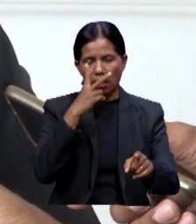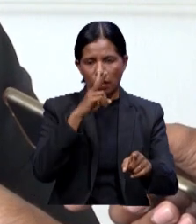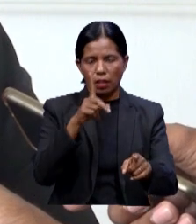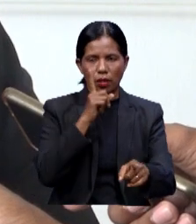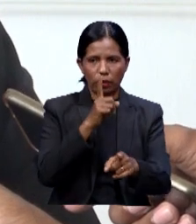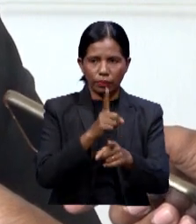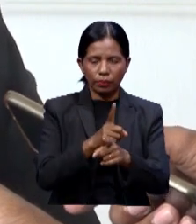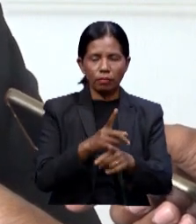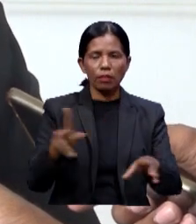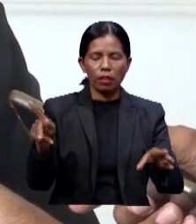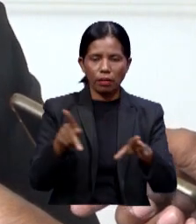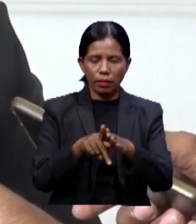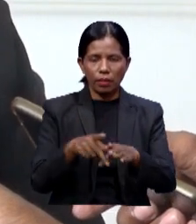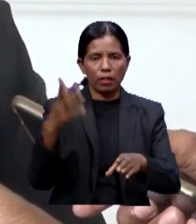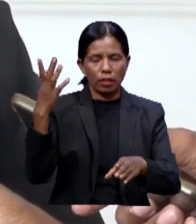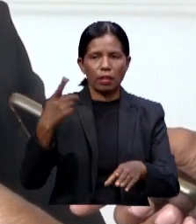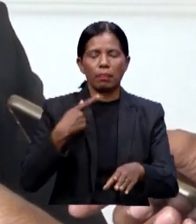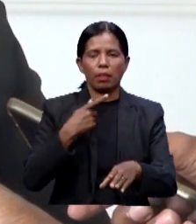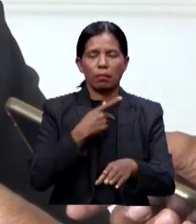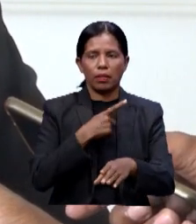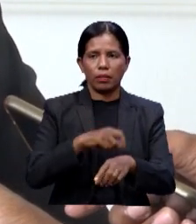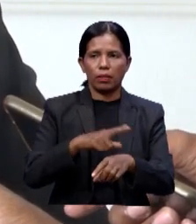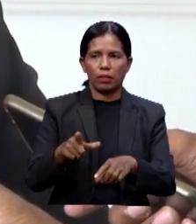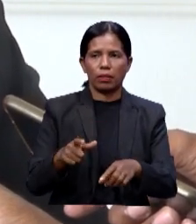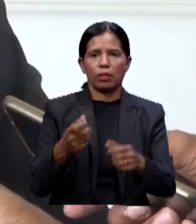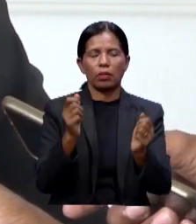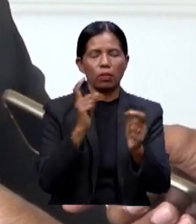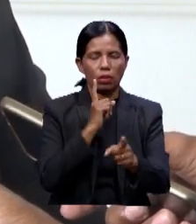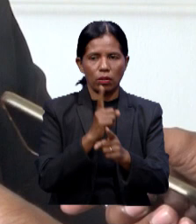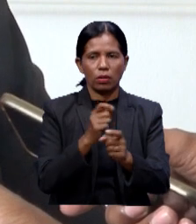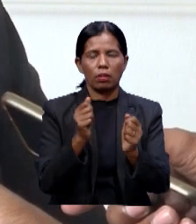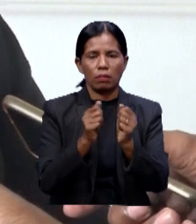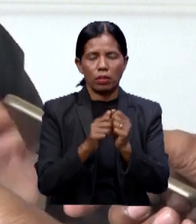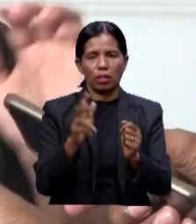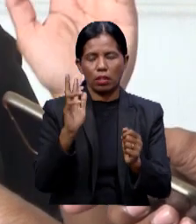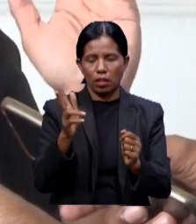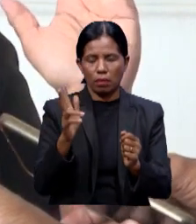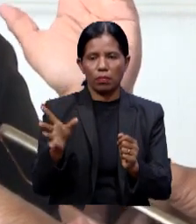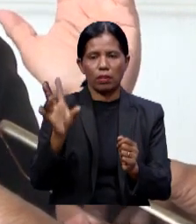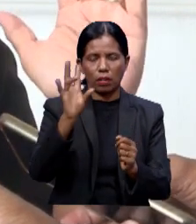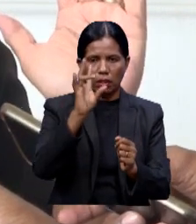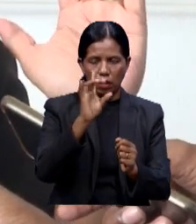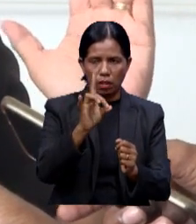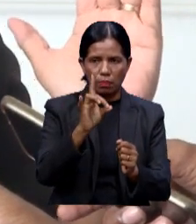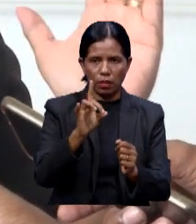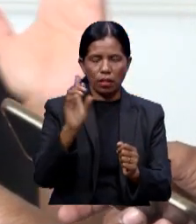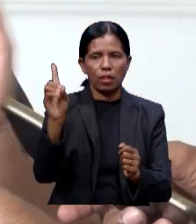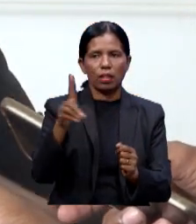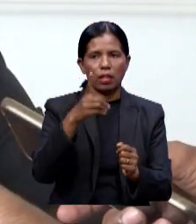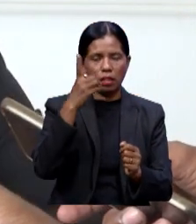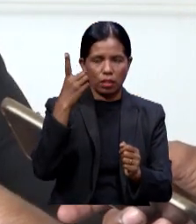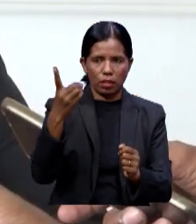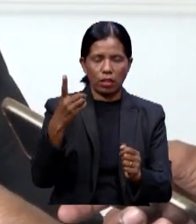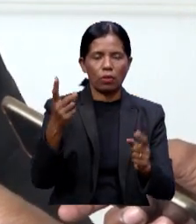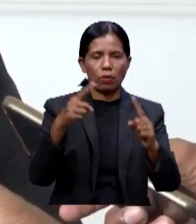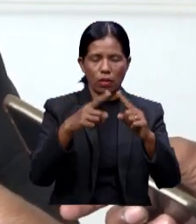da nebe, presença real e a parlamento, né? O Rin, né? 38 de 38 de temos conta, ou na Rússia da Dersan, antes da ordem do dia,